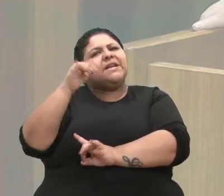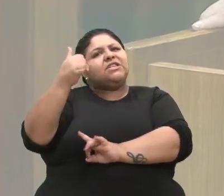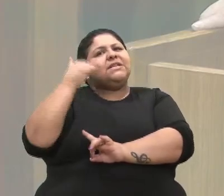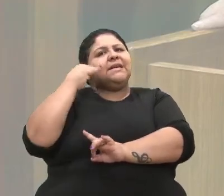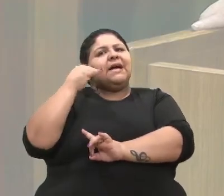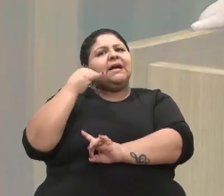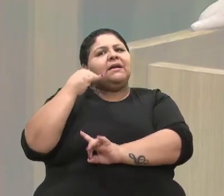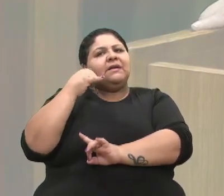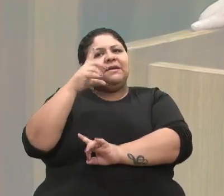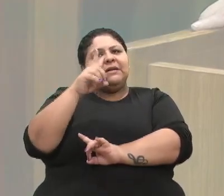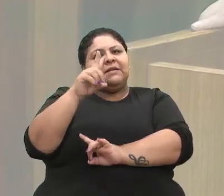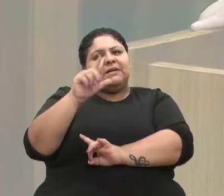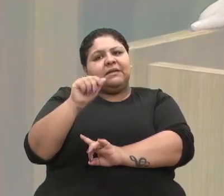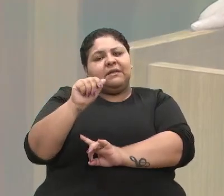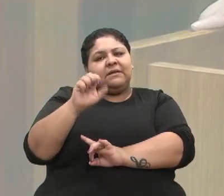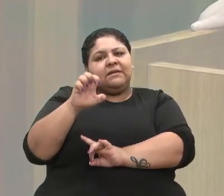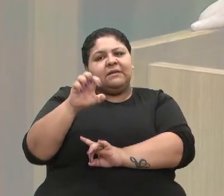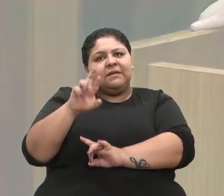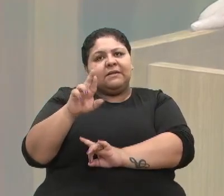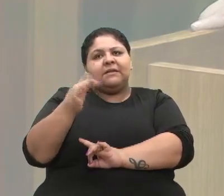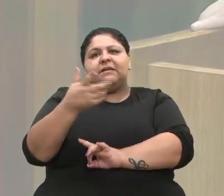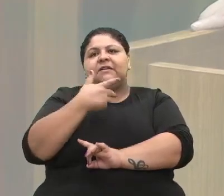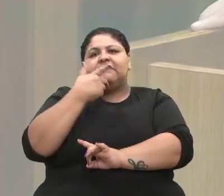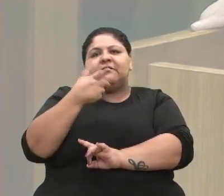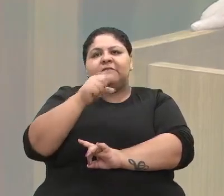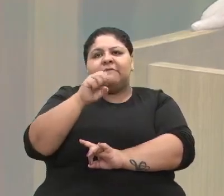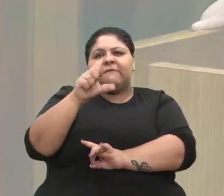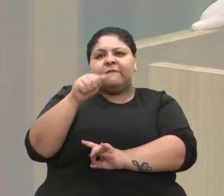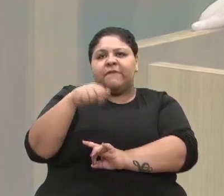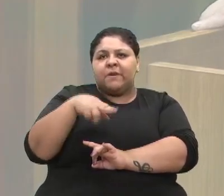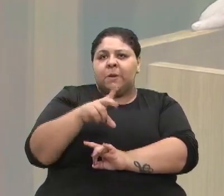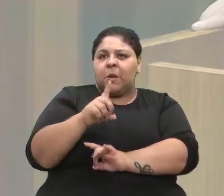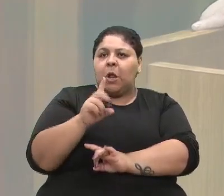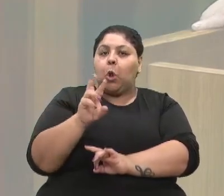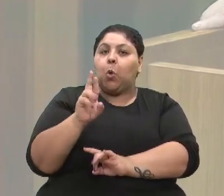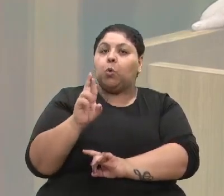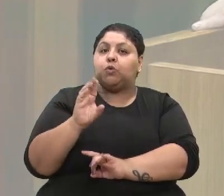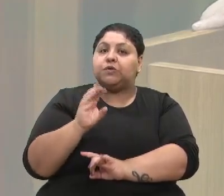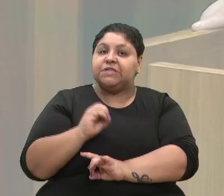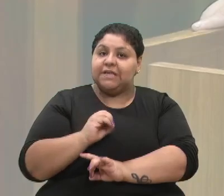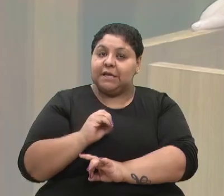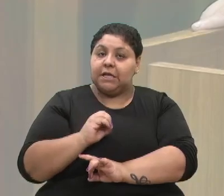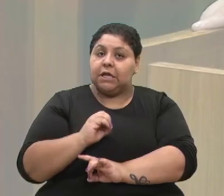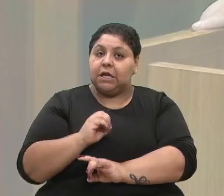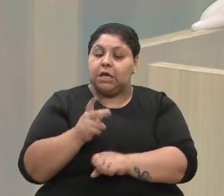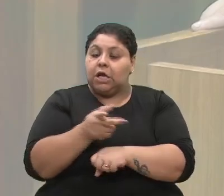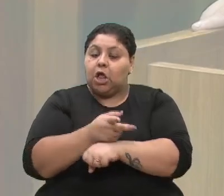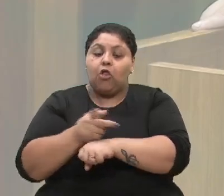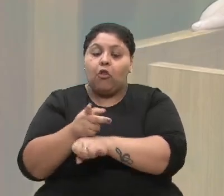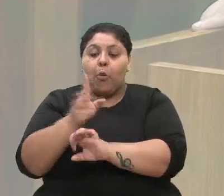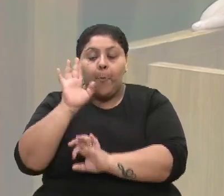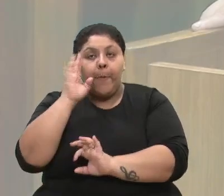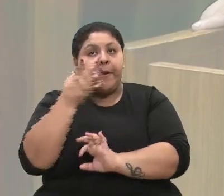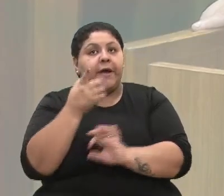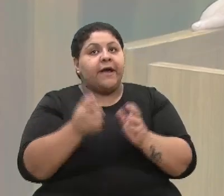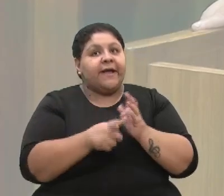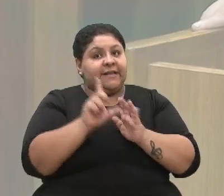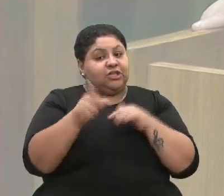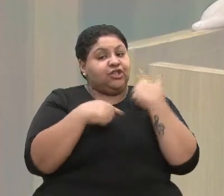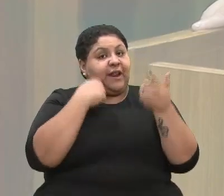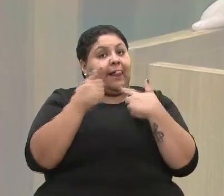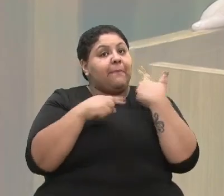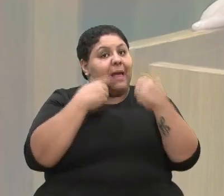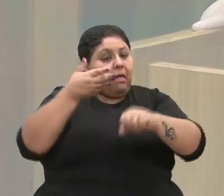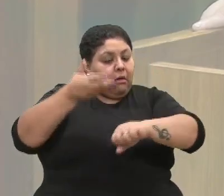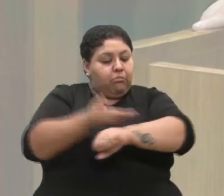Sandro, nesse mesmo dia, às 2h da tarde. Então, fui procurar uma solução antes de reclamar dos